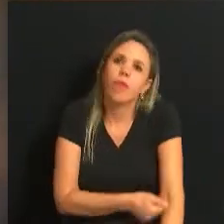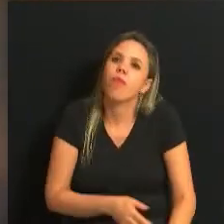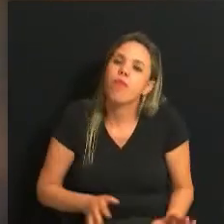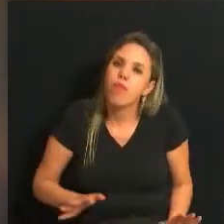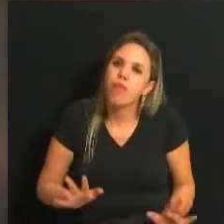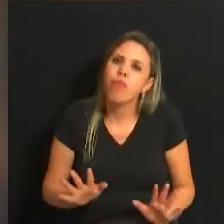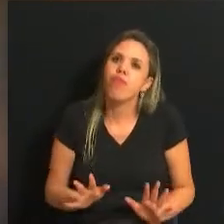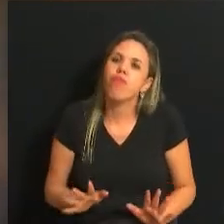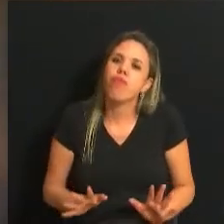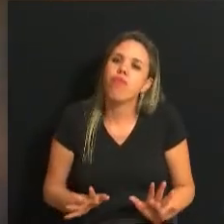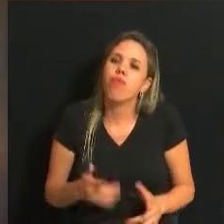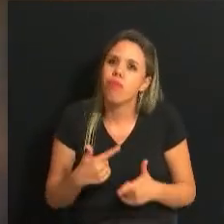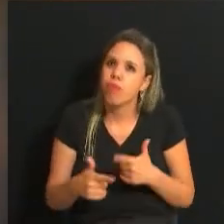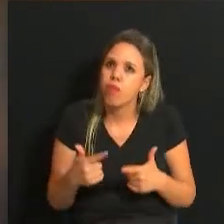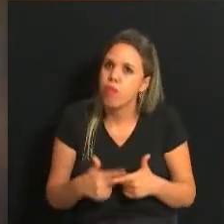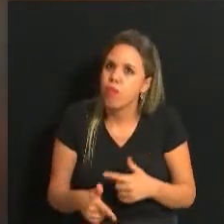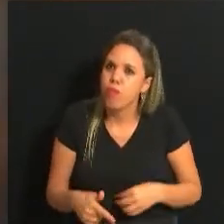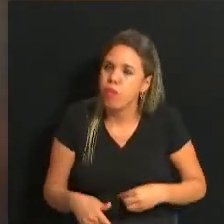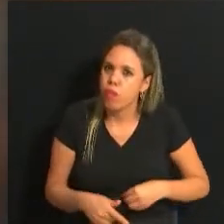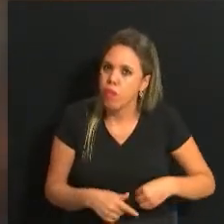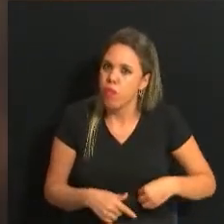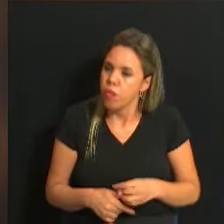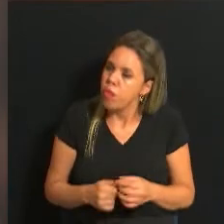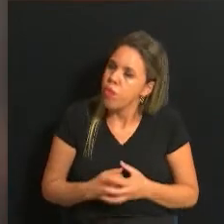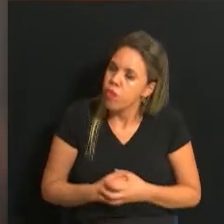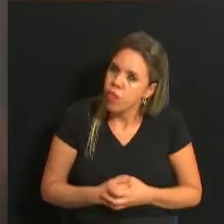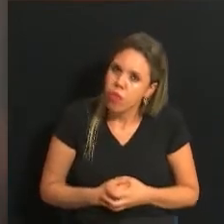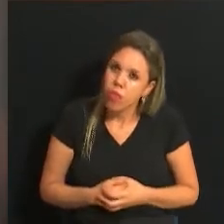que essa situação toda